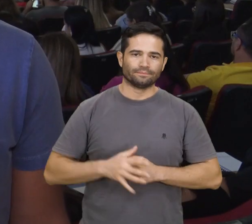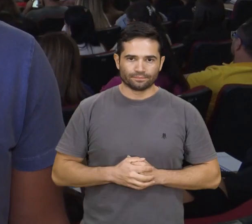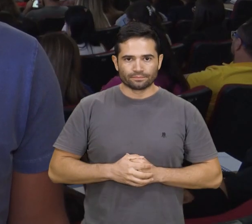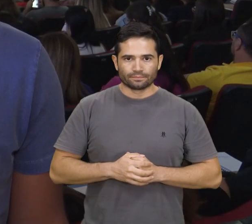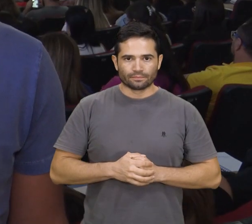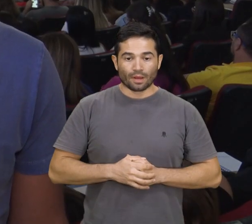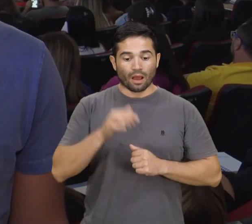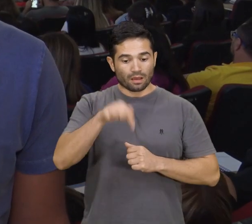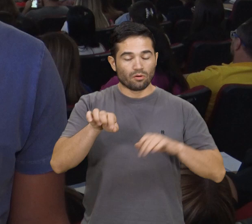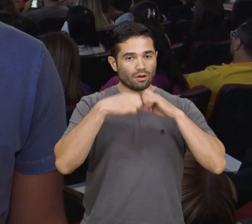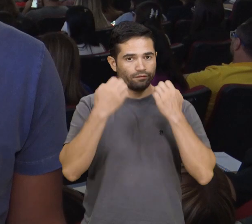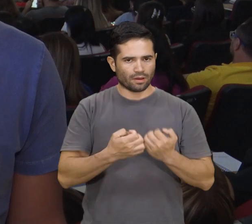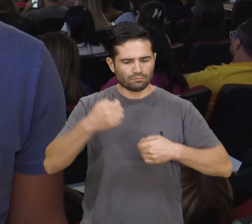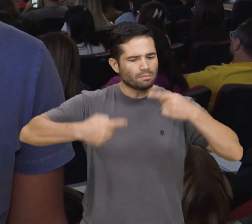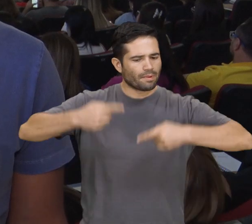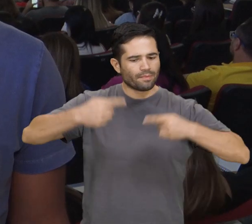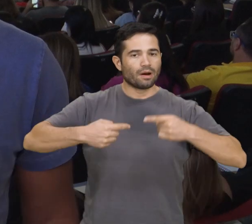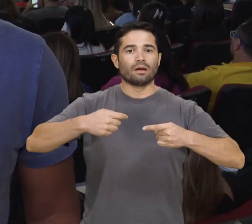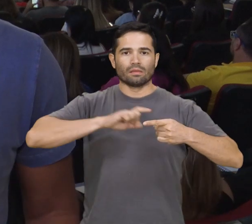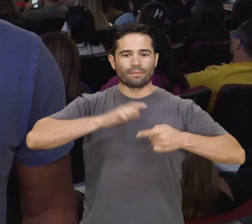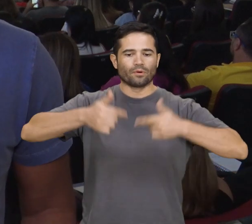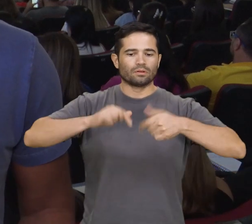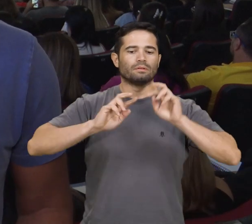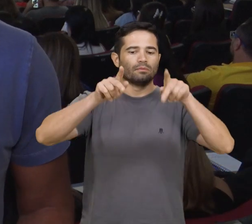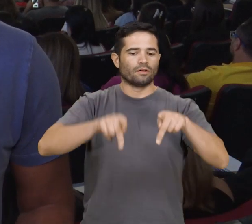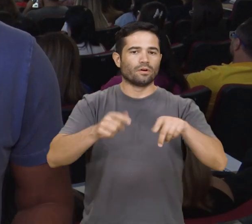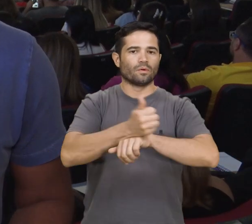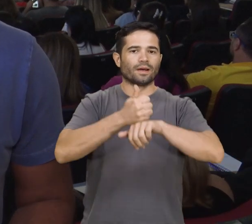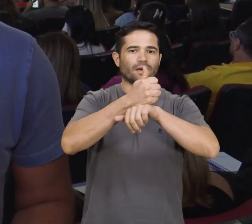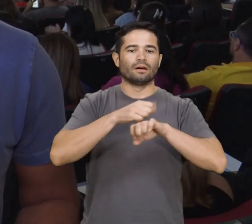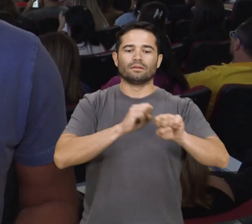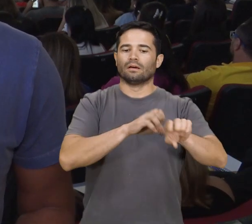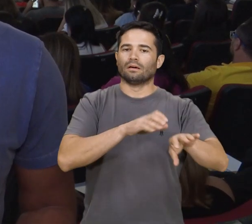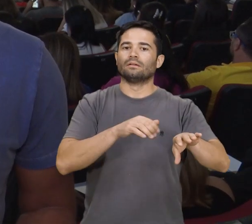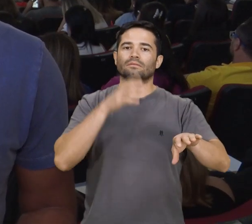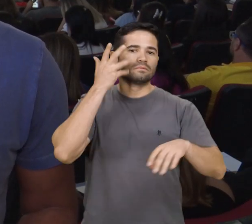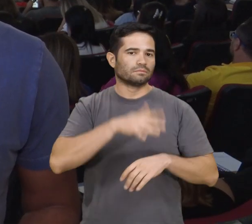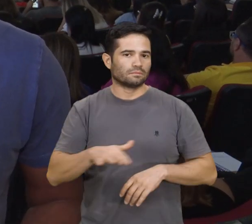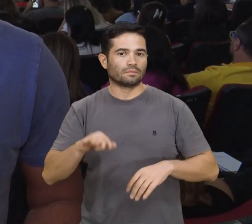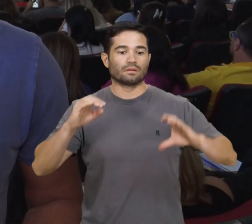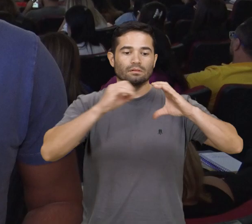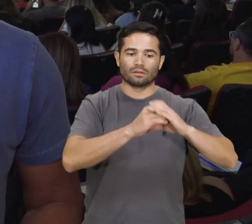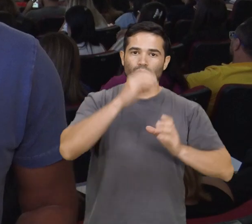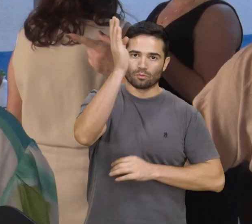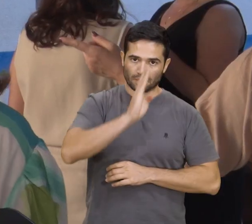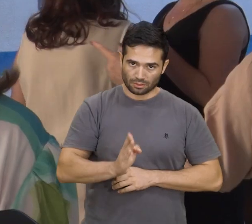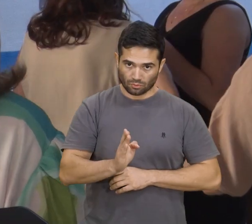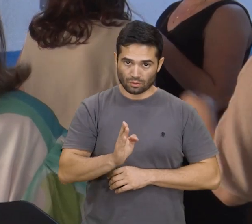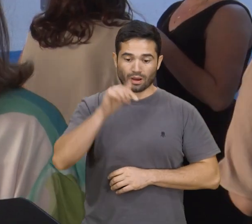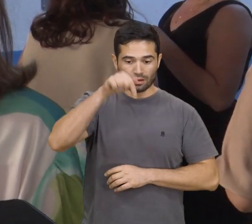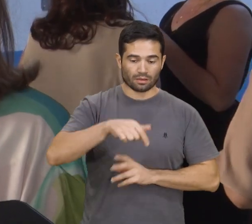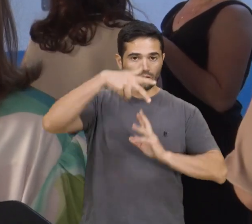O encontro discutiu pautas sobre políticas públicas e qualidade na educação infantil no Centro-Oeste e no Brasil.